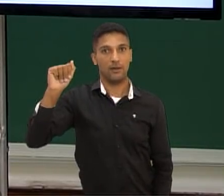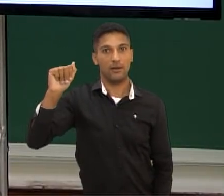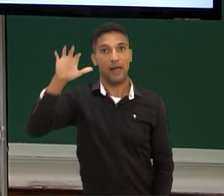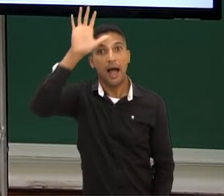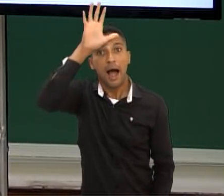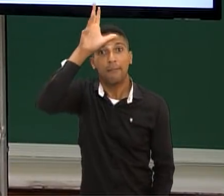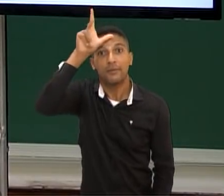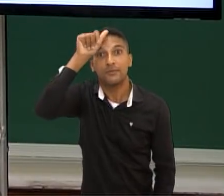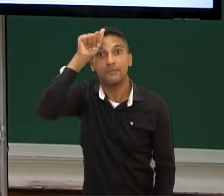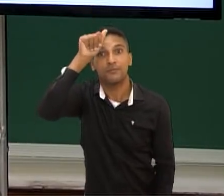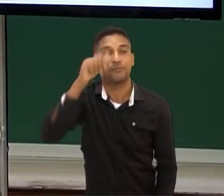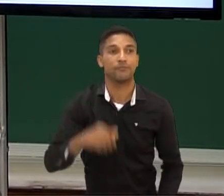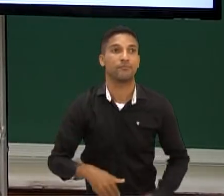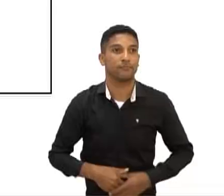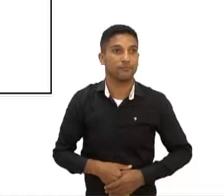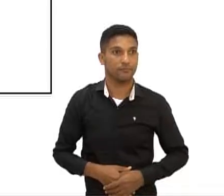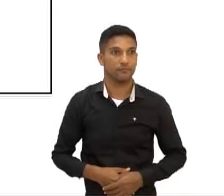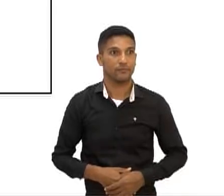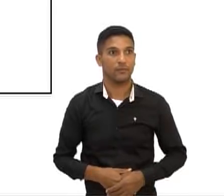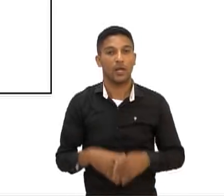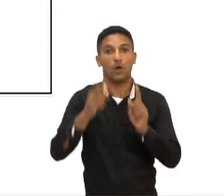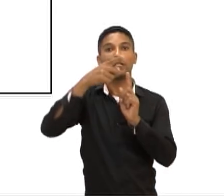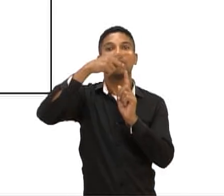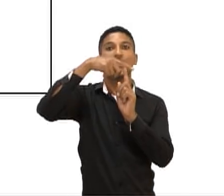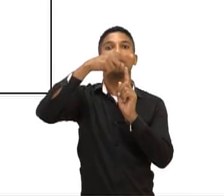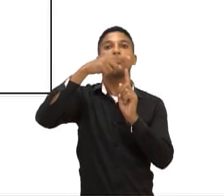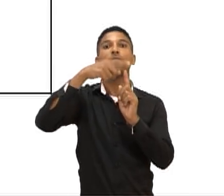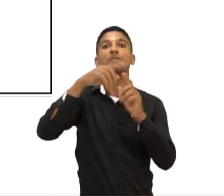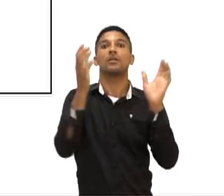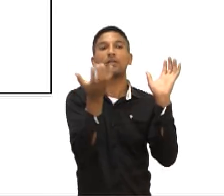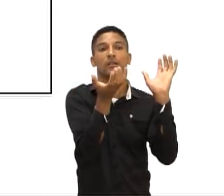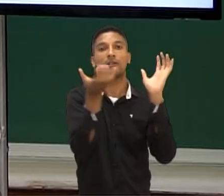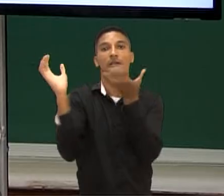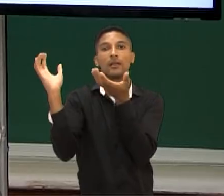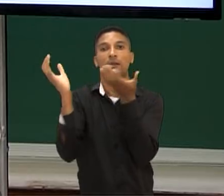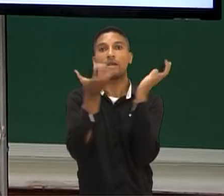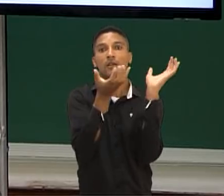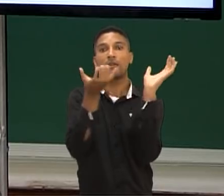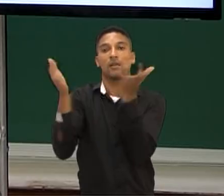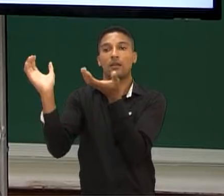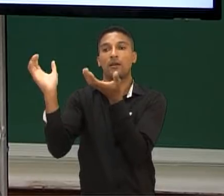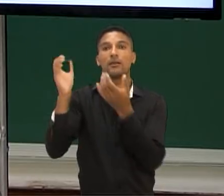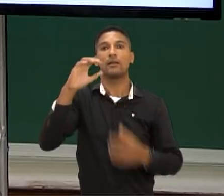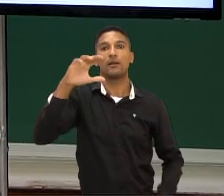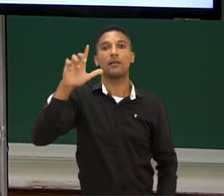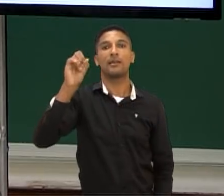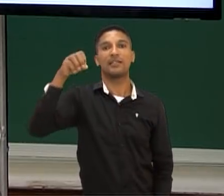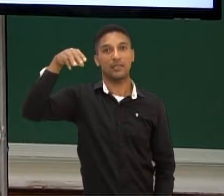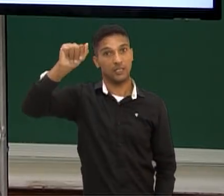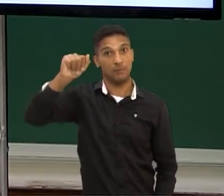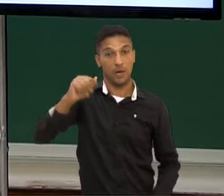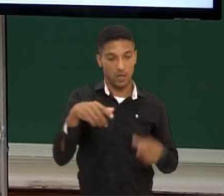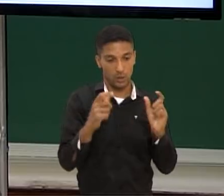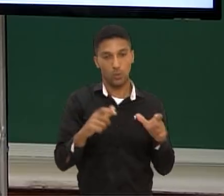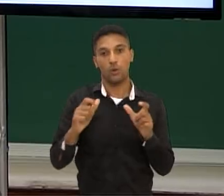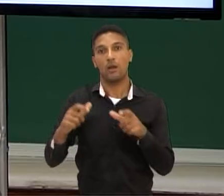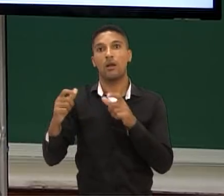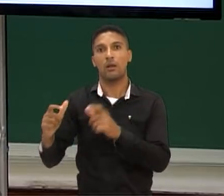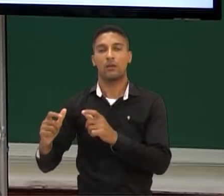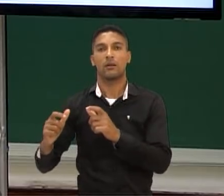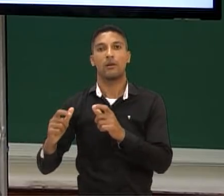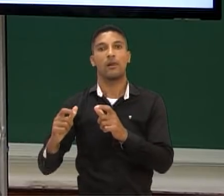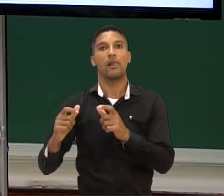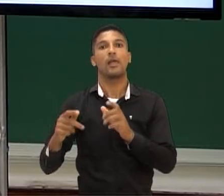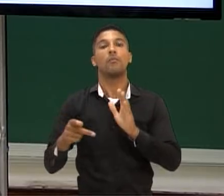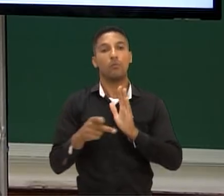Tipos climáticos. Não podemos deixar de entender que cada tipo climático, cada clima é relacionado com um